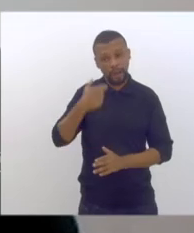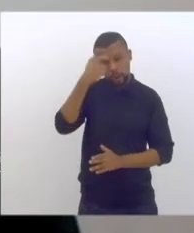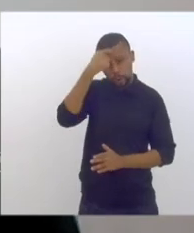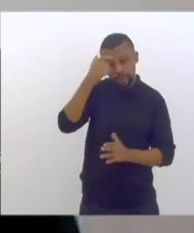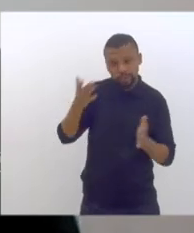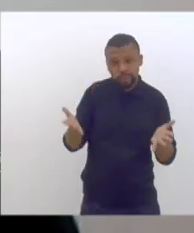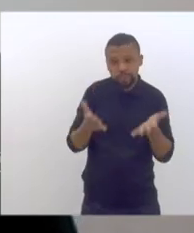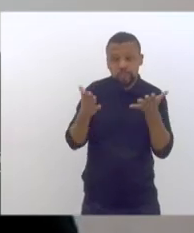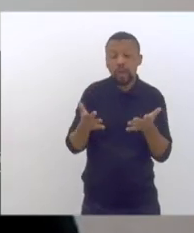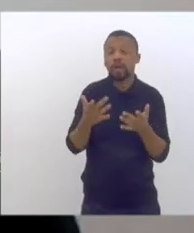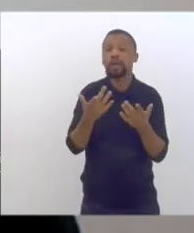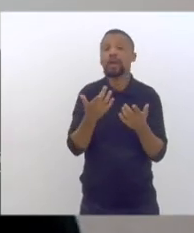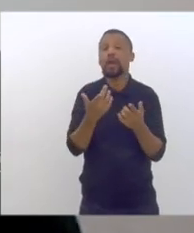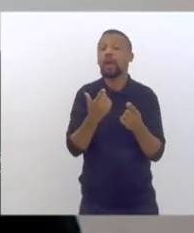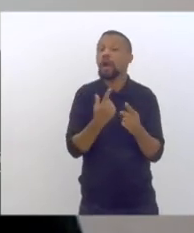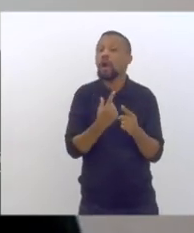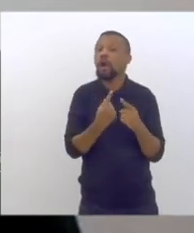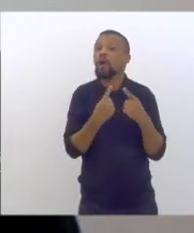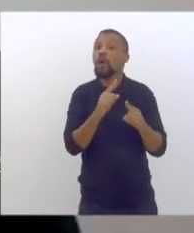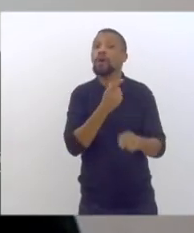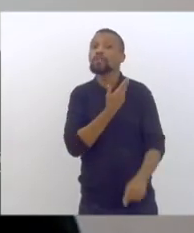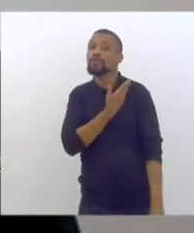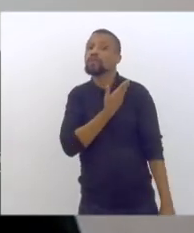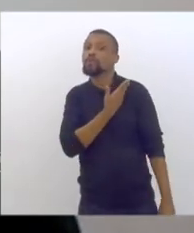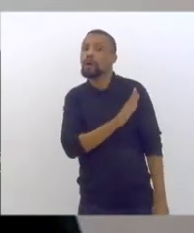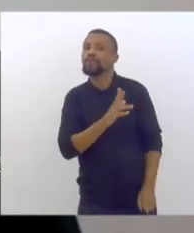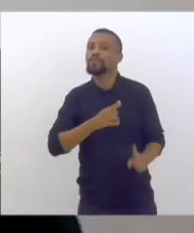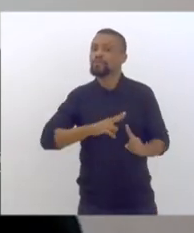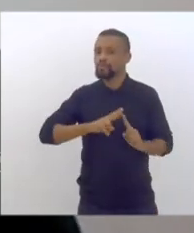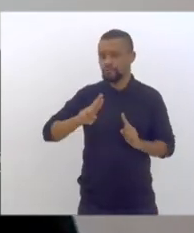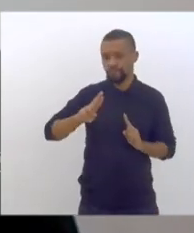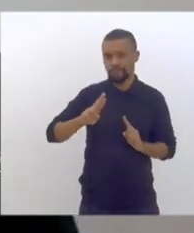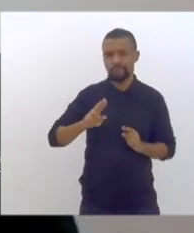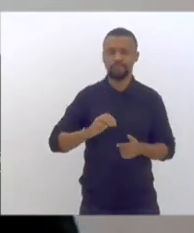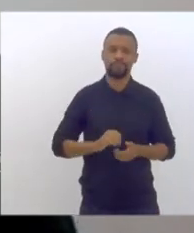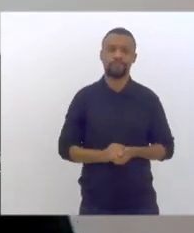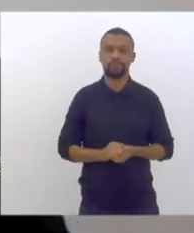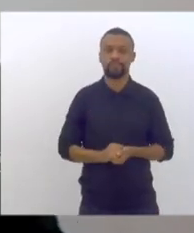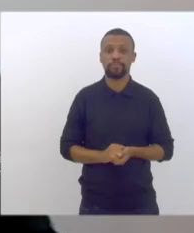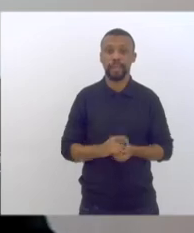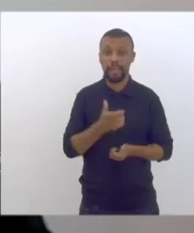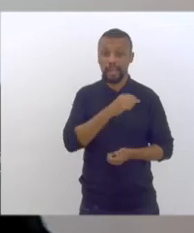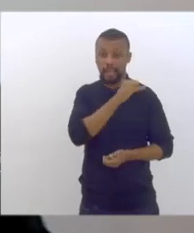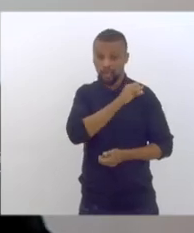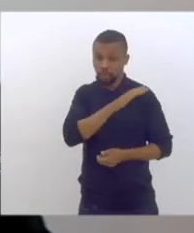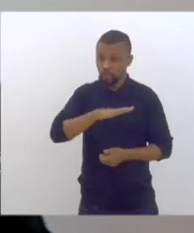contra o racismo religioso dia Joãozinho da Colmeia e dá outras providências